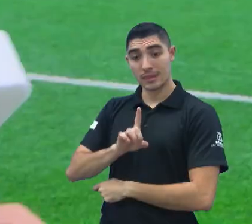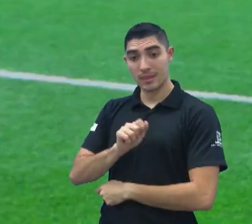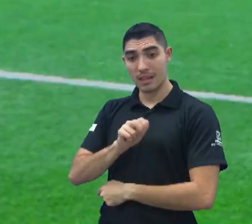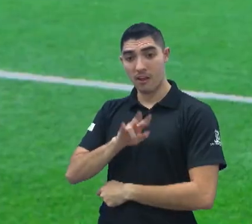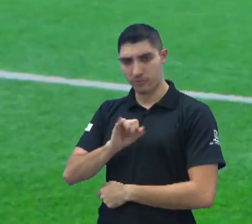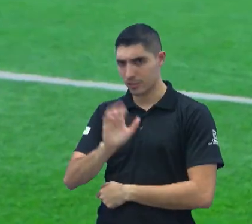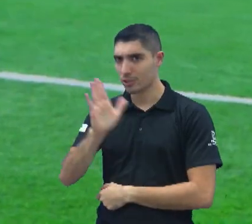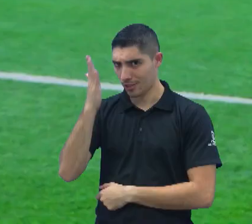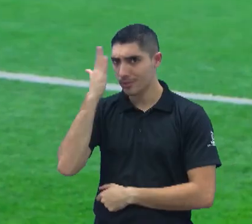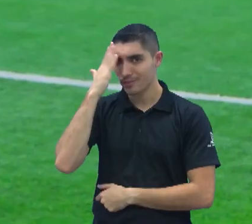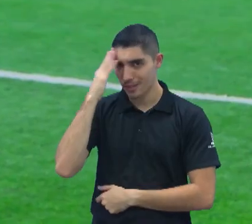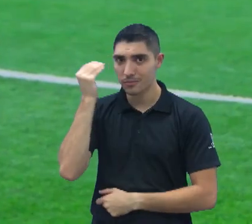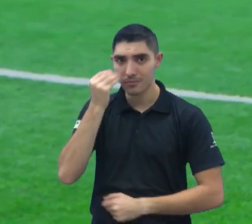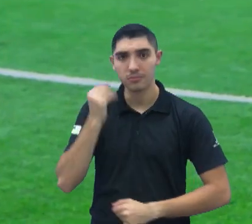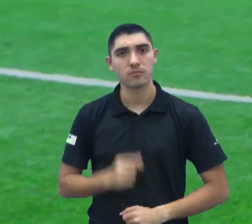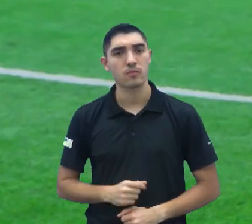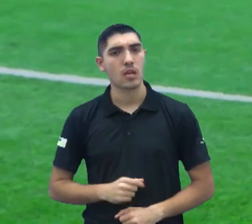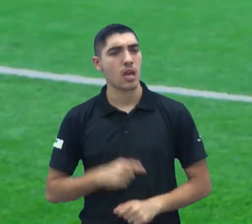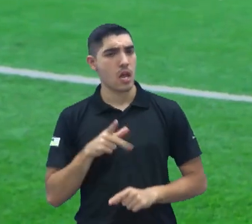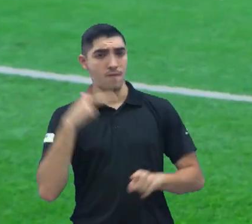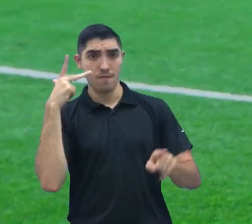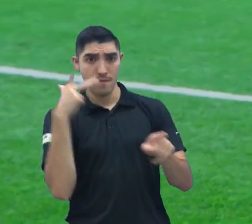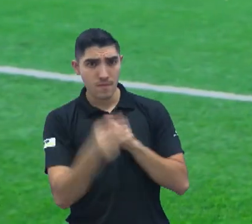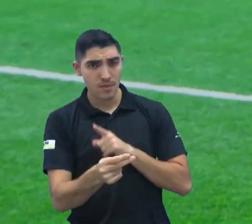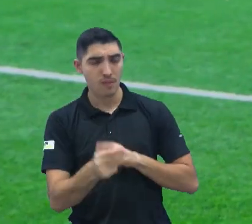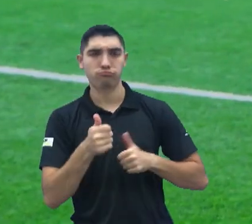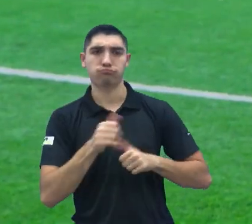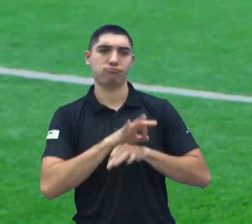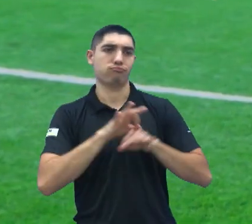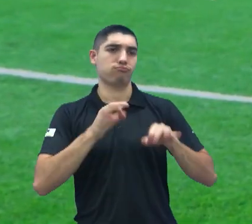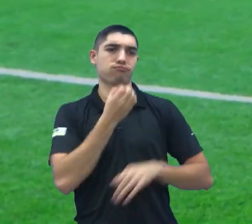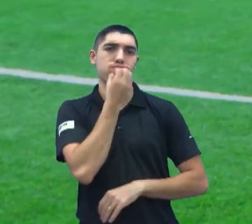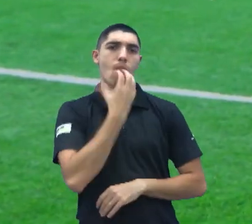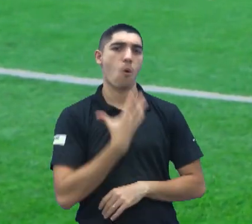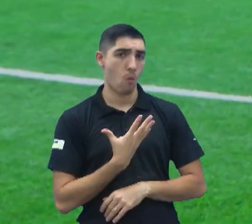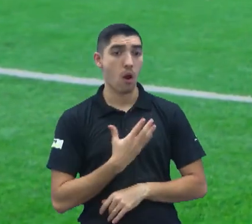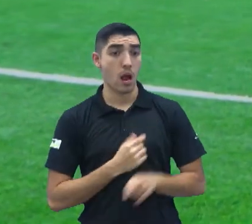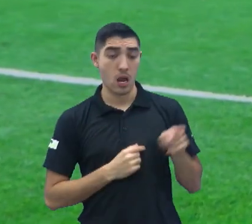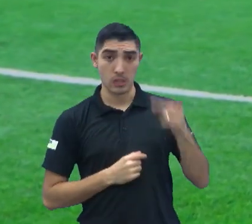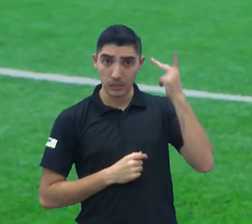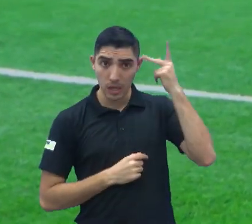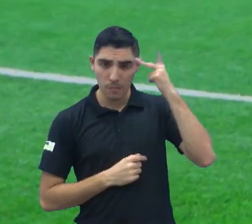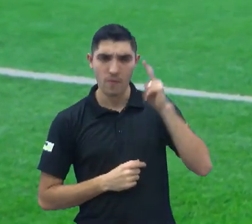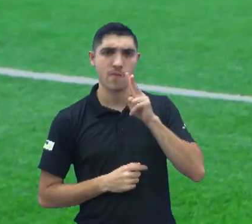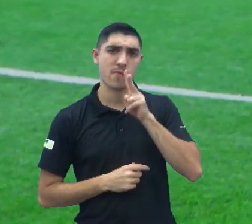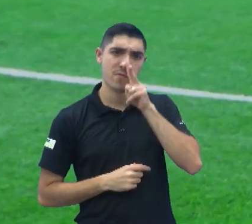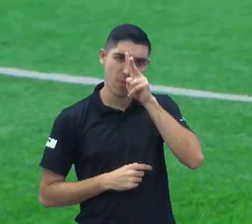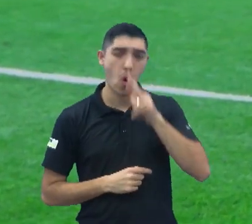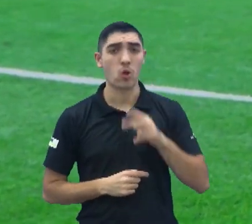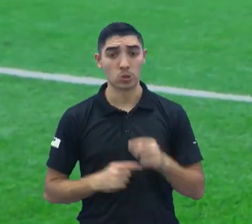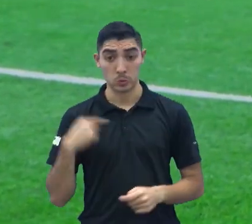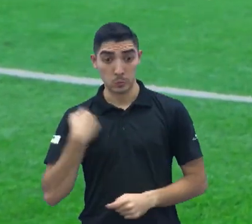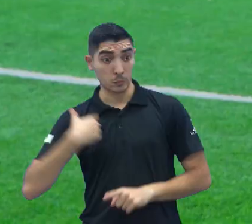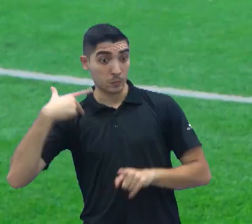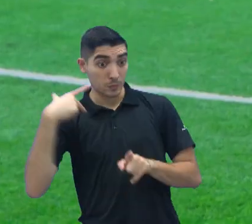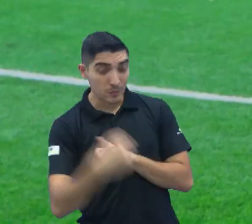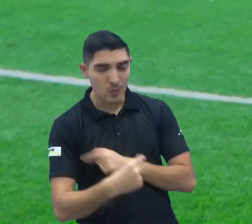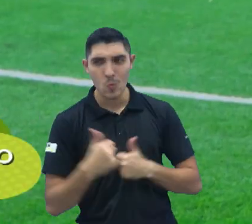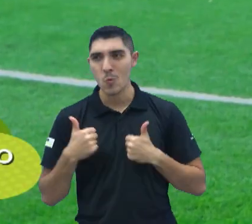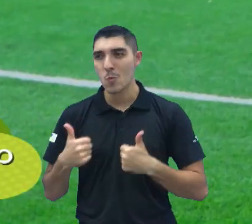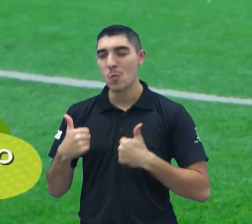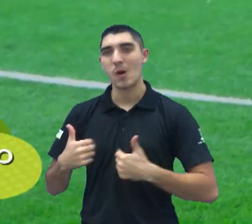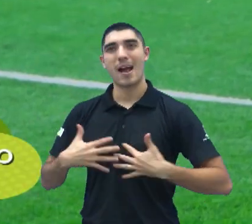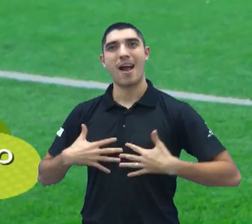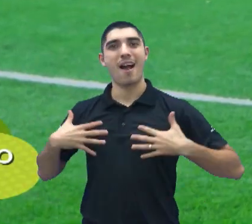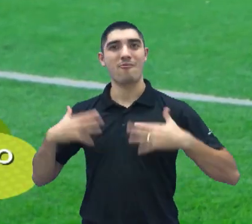disso. Foi uma vitória muito boa, uma equipe muito forte de São Paulo, a gente ficou muito feliz, comemorou muito e agora é